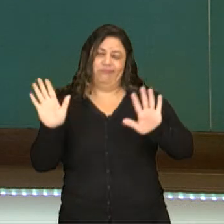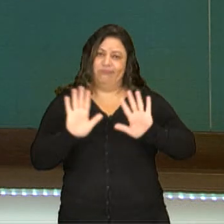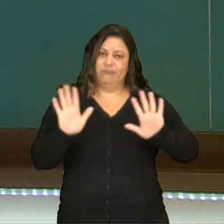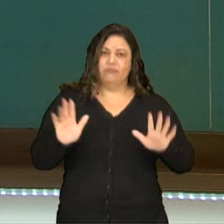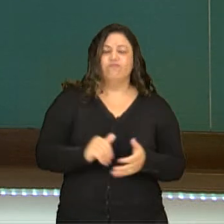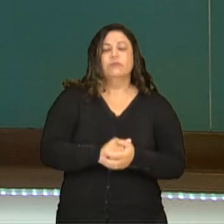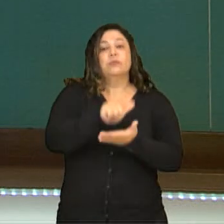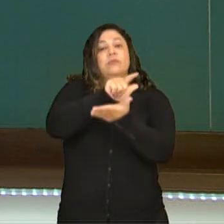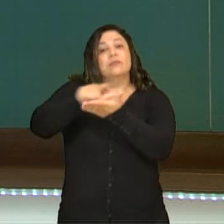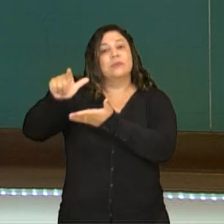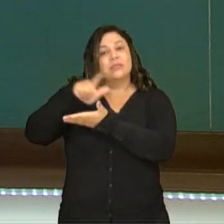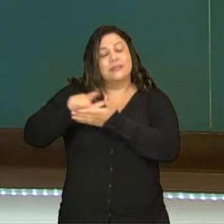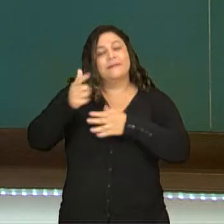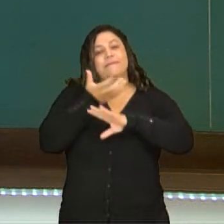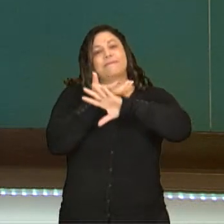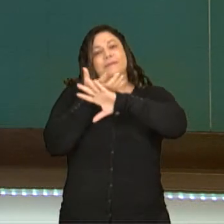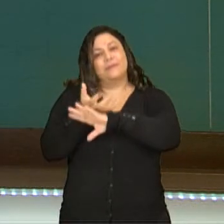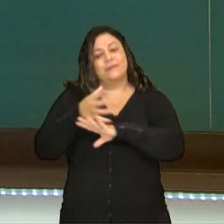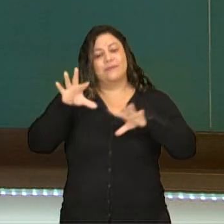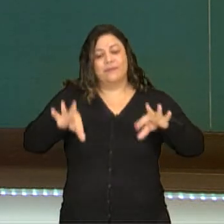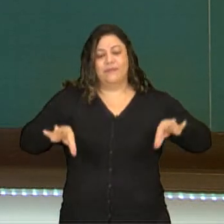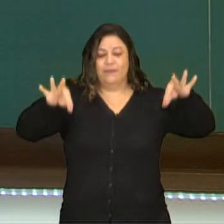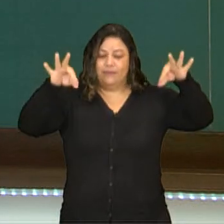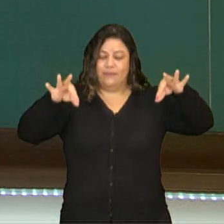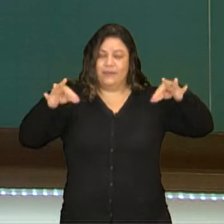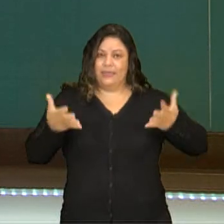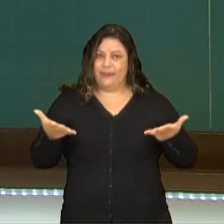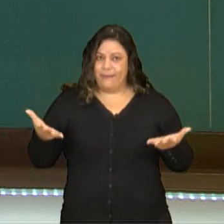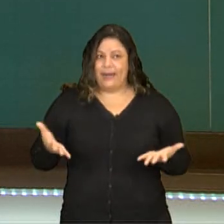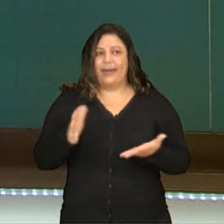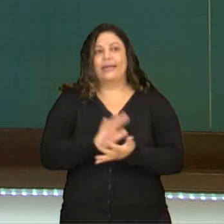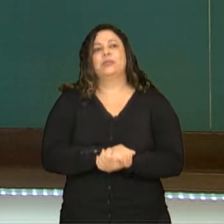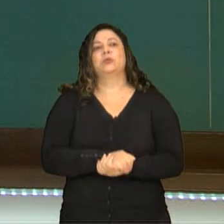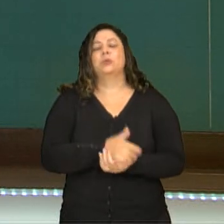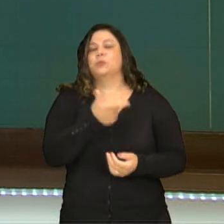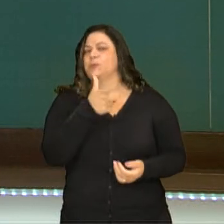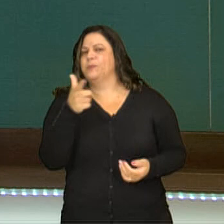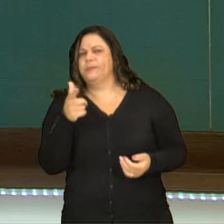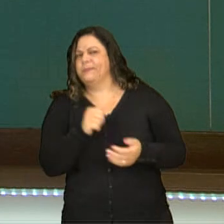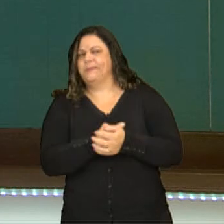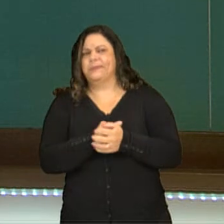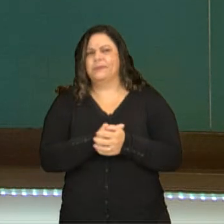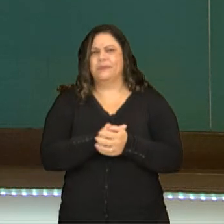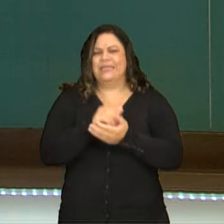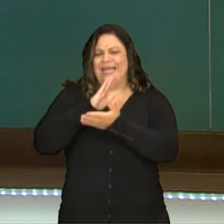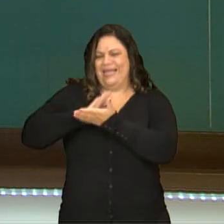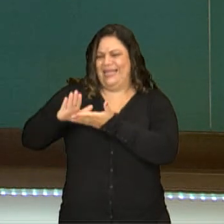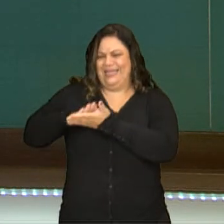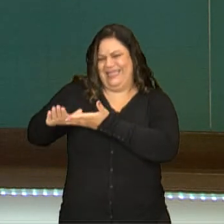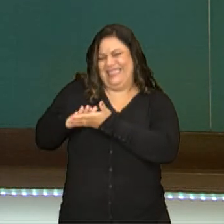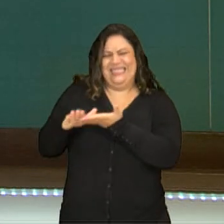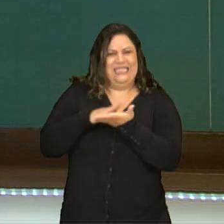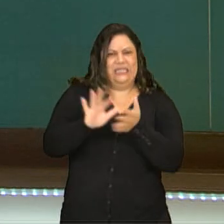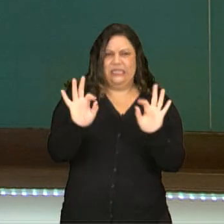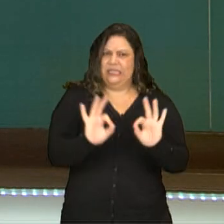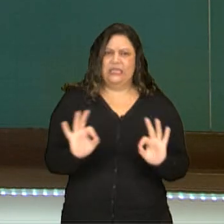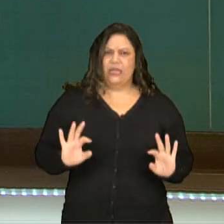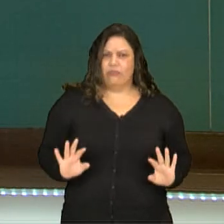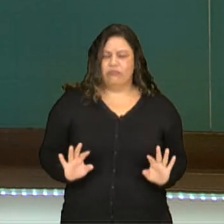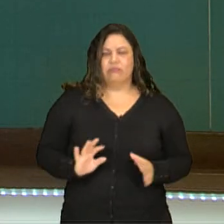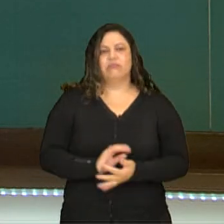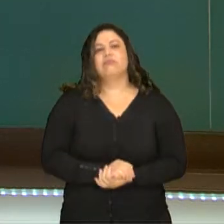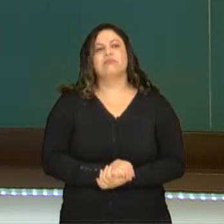apenas limpeza, secagem e embalagem. Não tem conservação e ninguém falou em descascamento, ok? Então, a opção